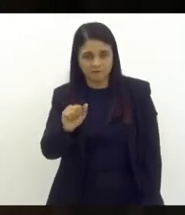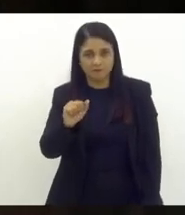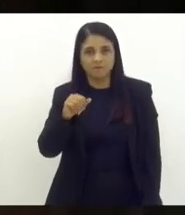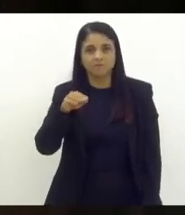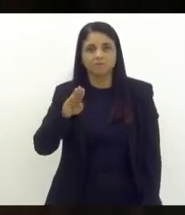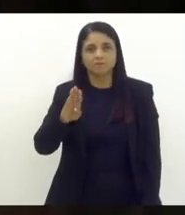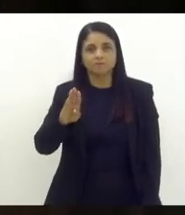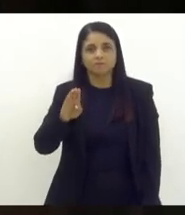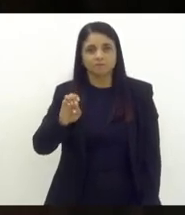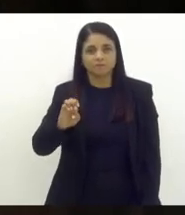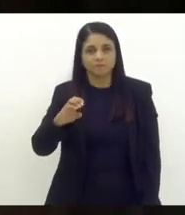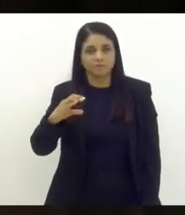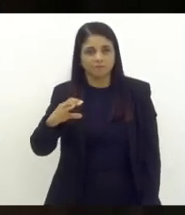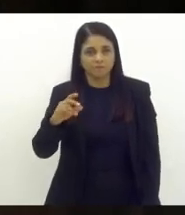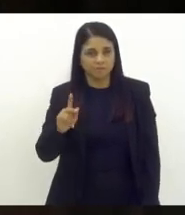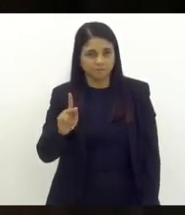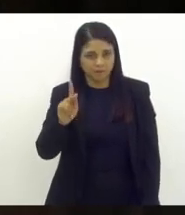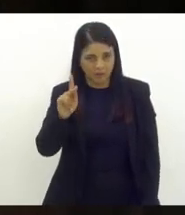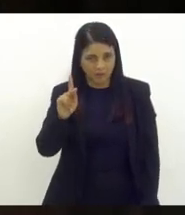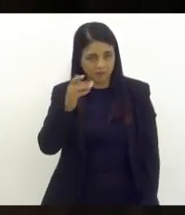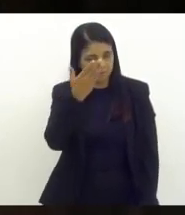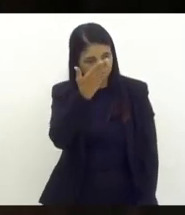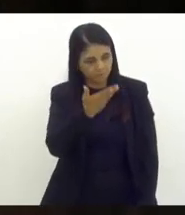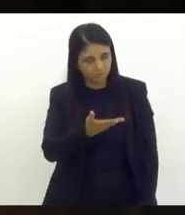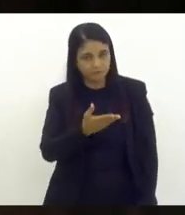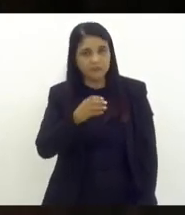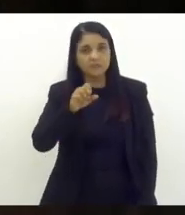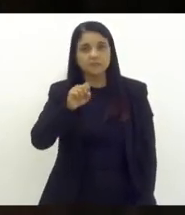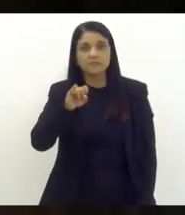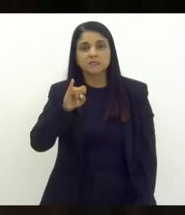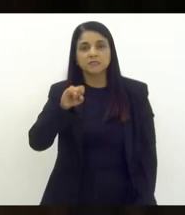a pessoa da Dra Márcia Beck